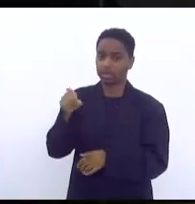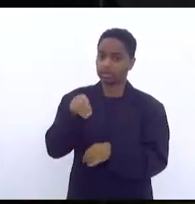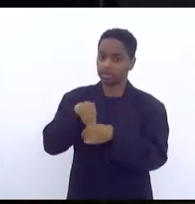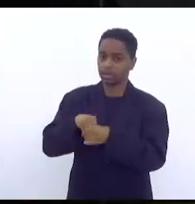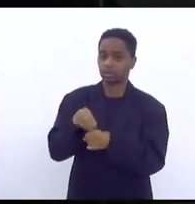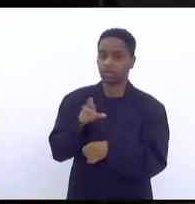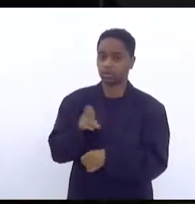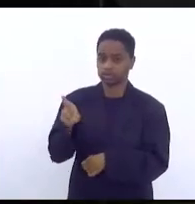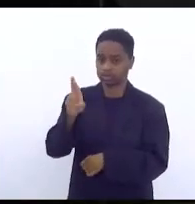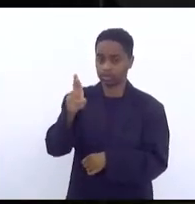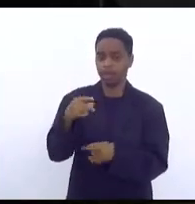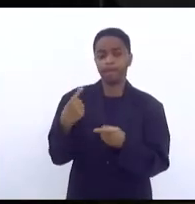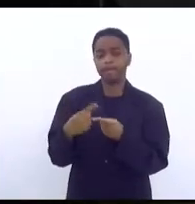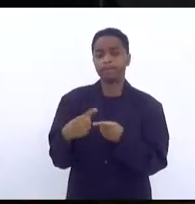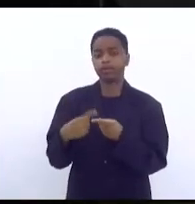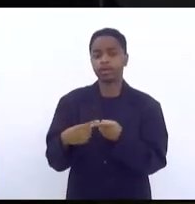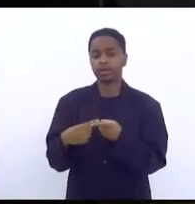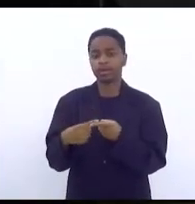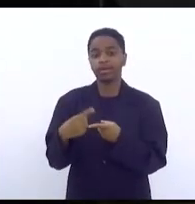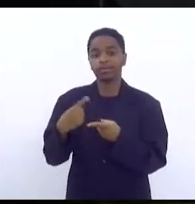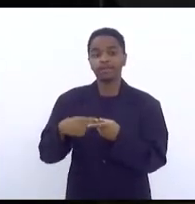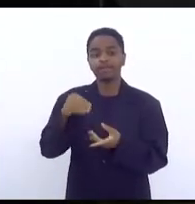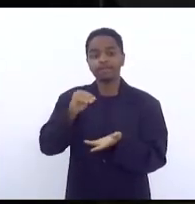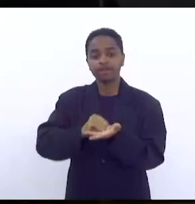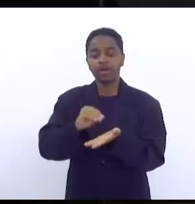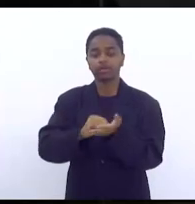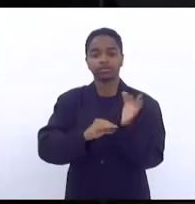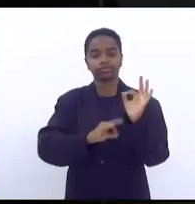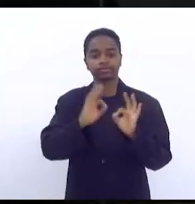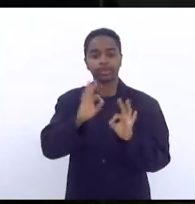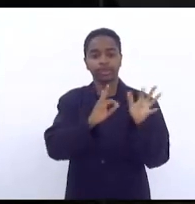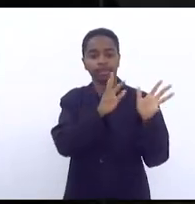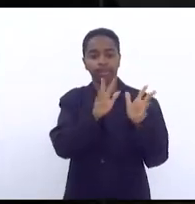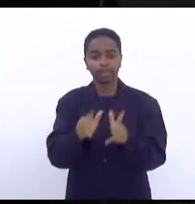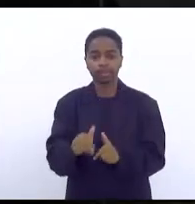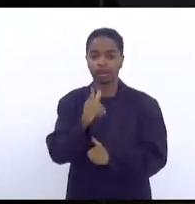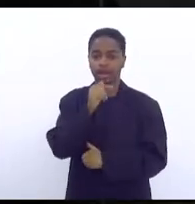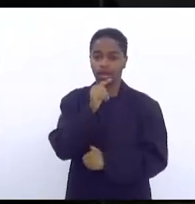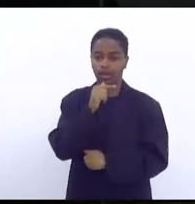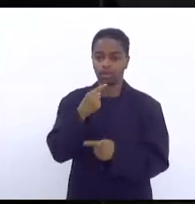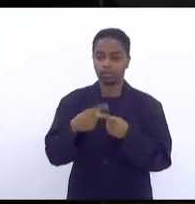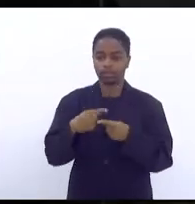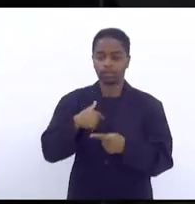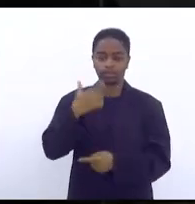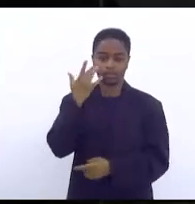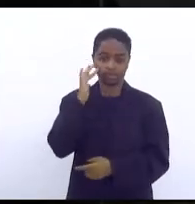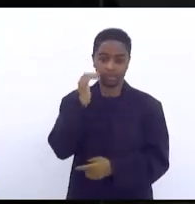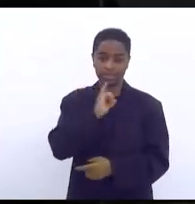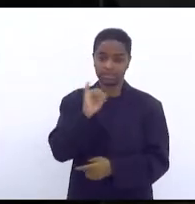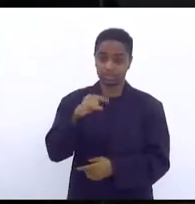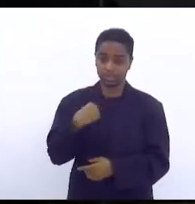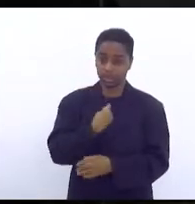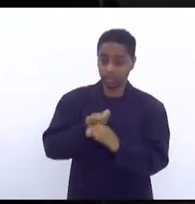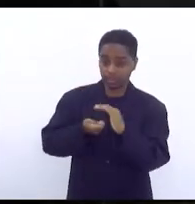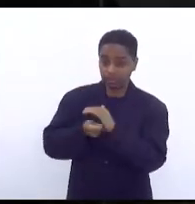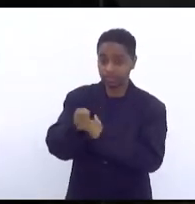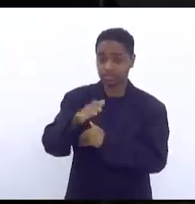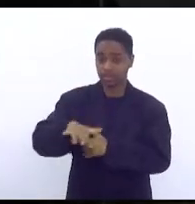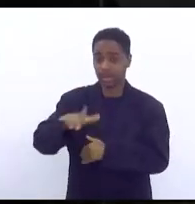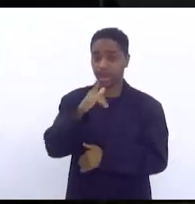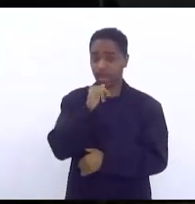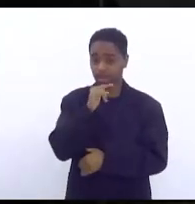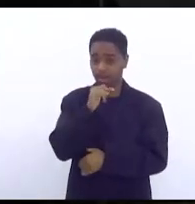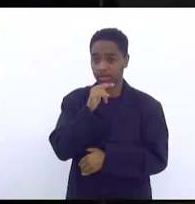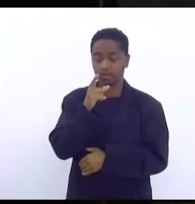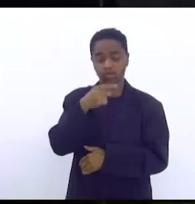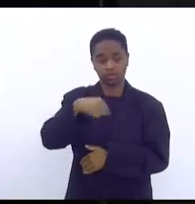Rocinha porque falta o esgoto eu acho que Se colocarmos investimento na água